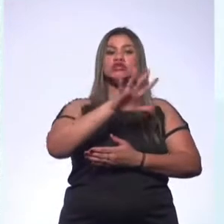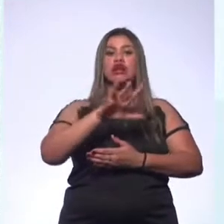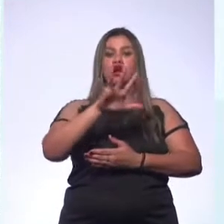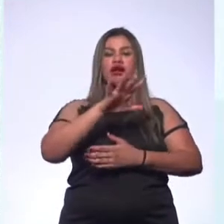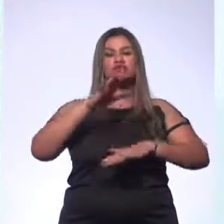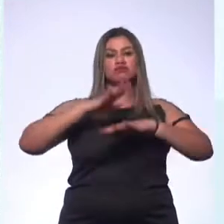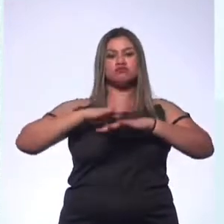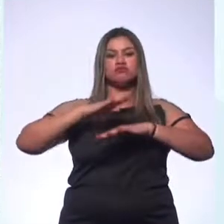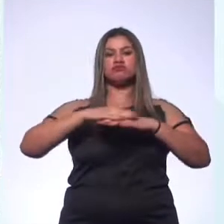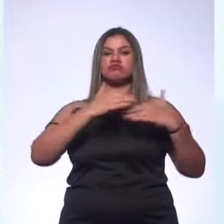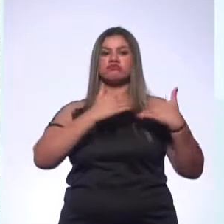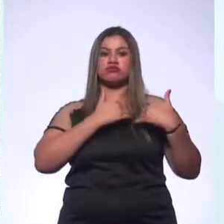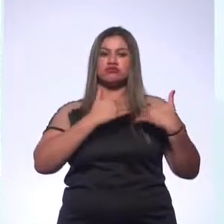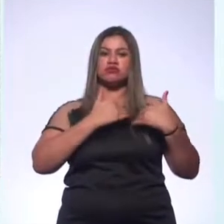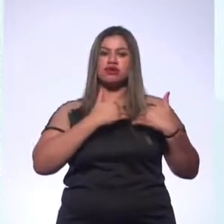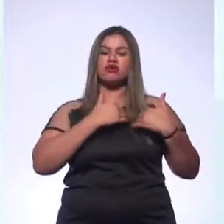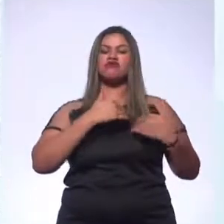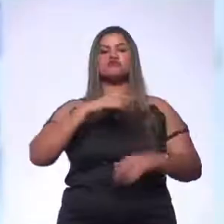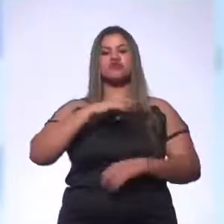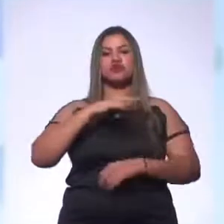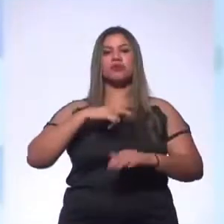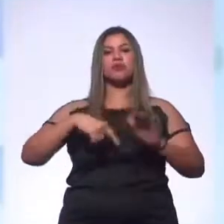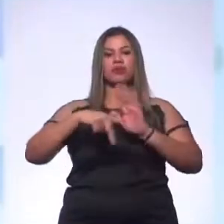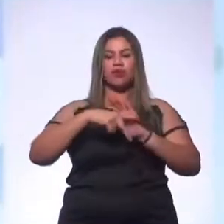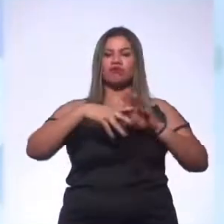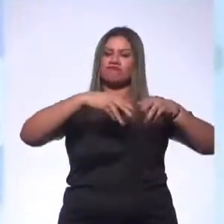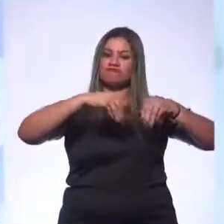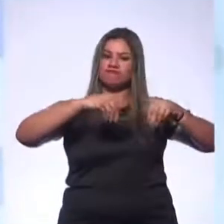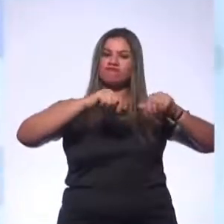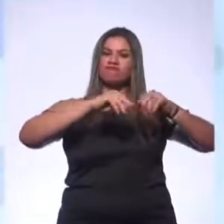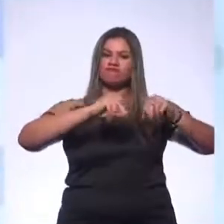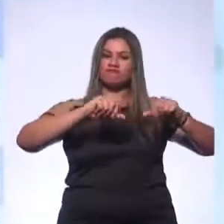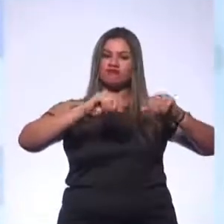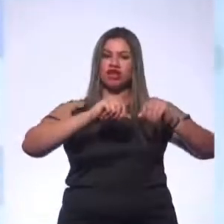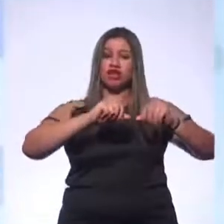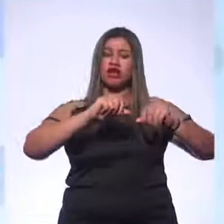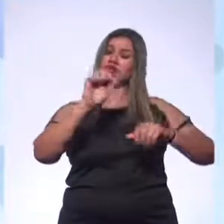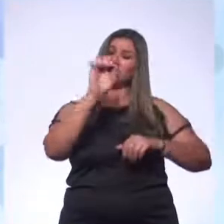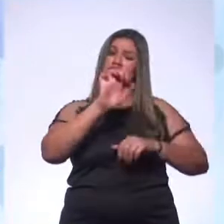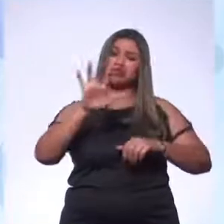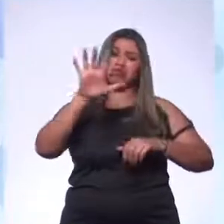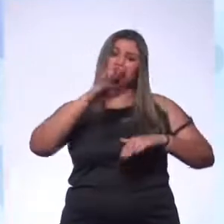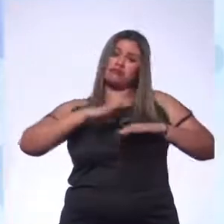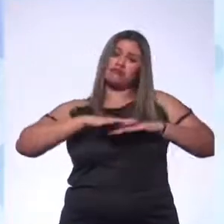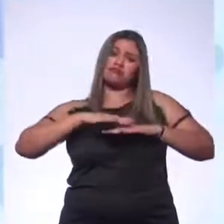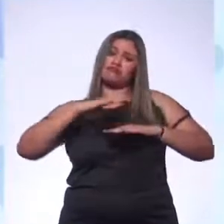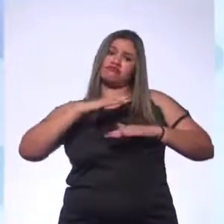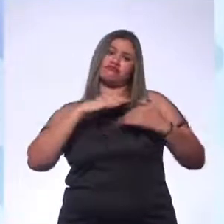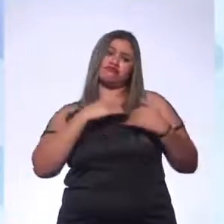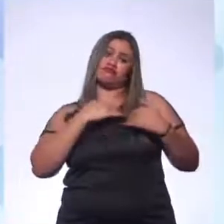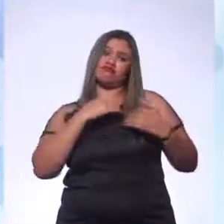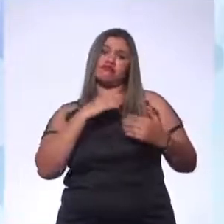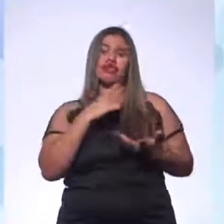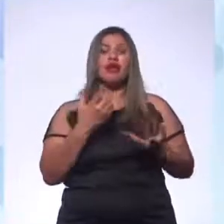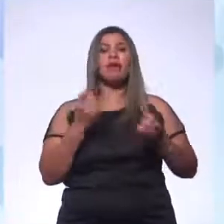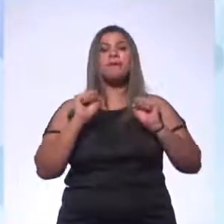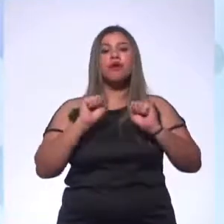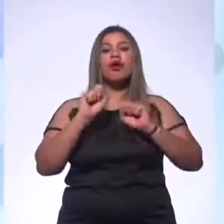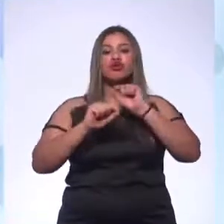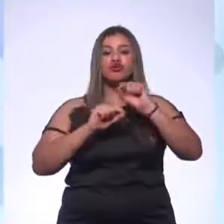o proprietário daquela terra. Como o Estado é o proprietário daquela terra, então se